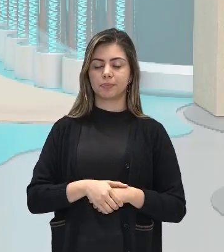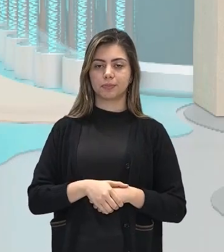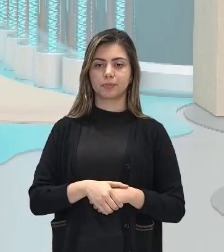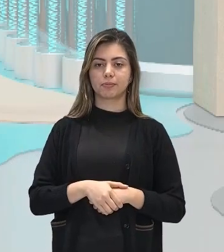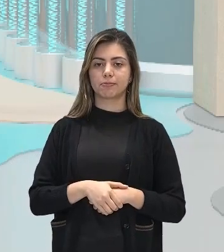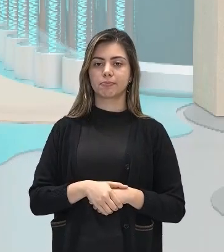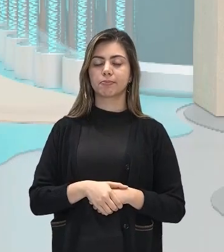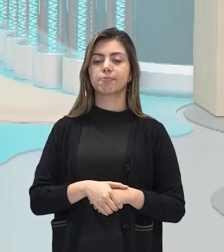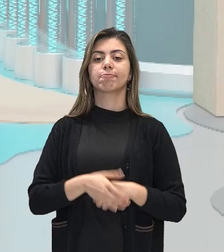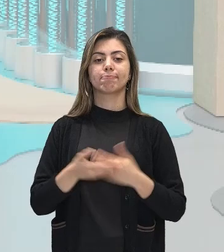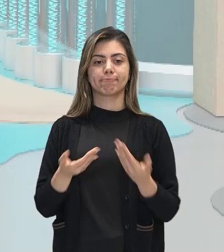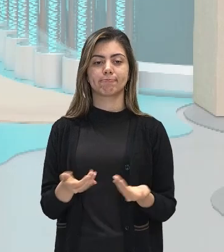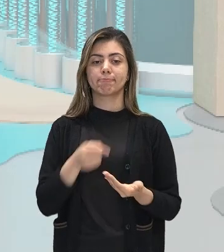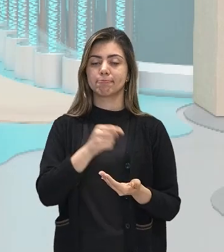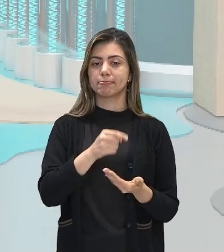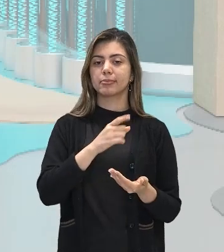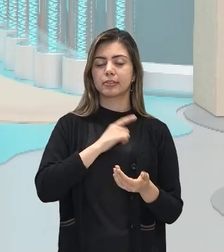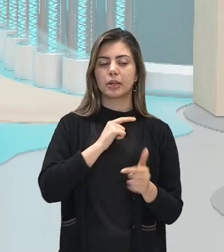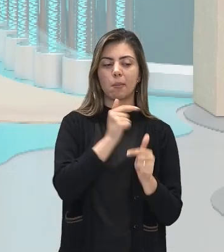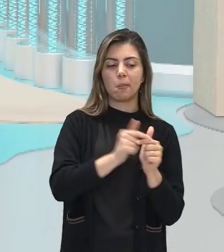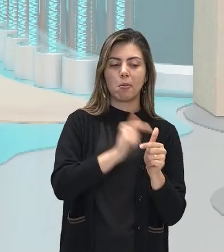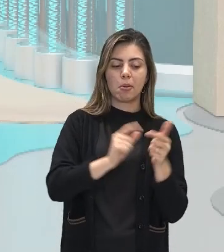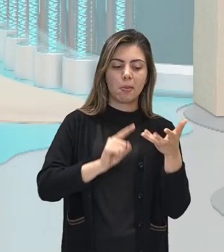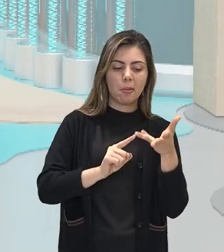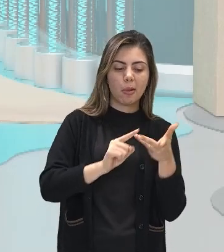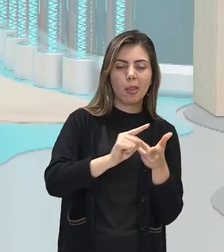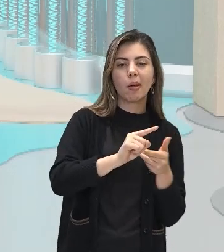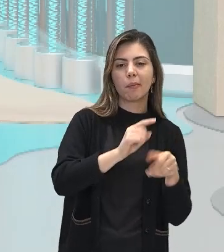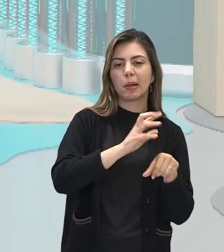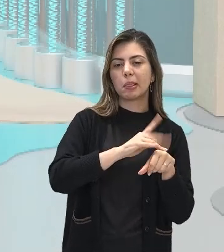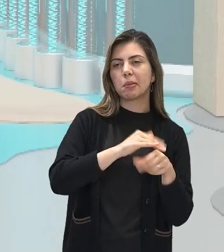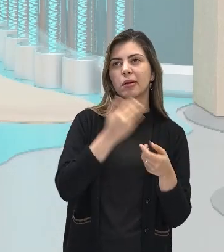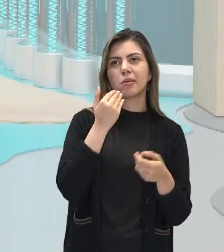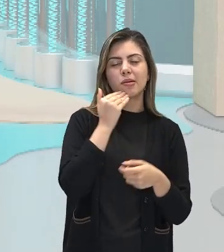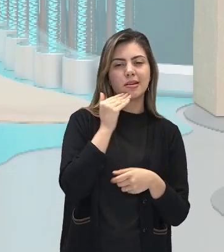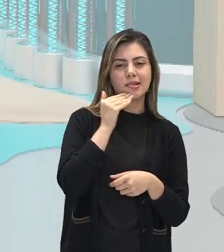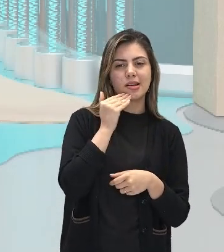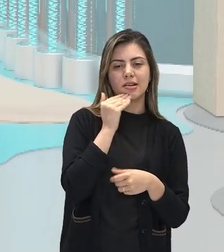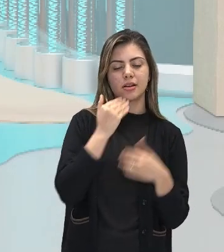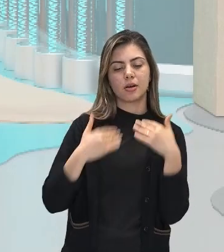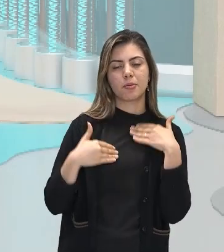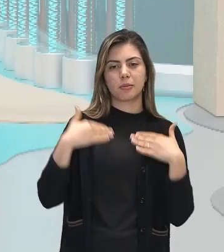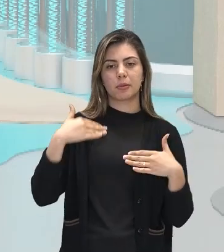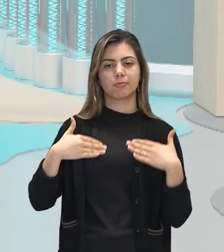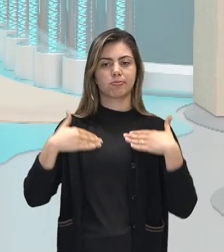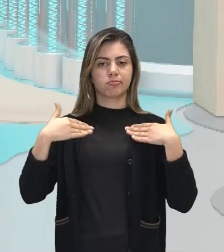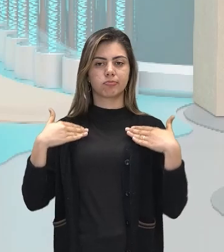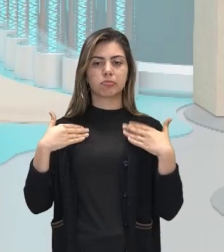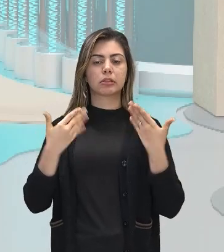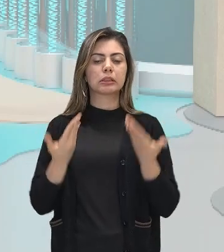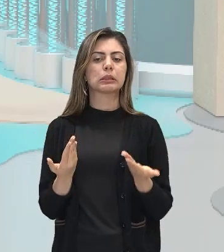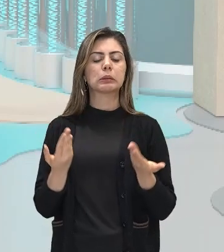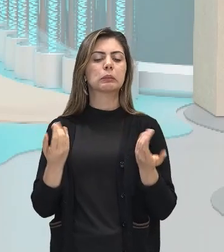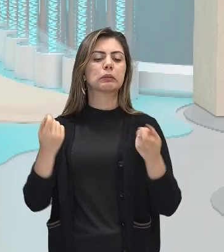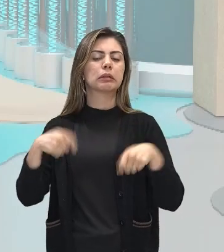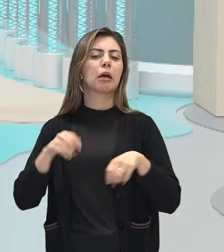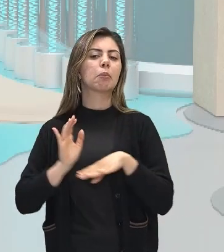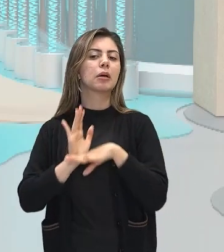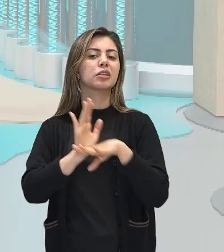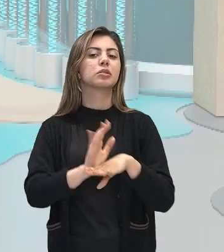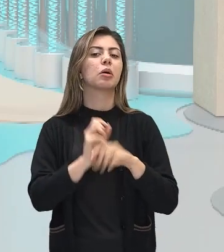essas patologias que são cuidadas através desse profissional servem para corrigir